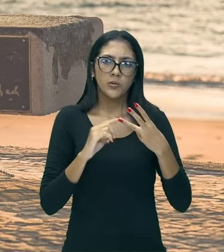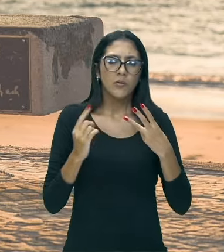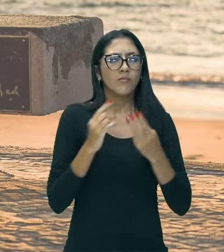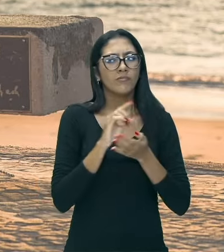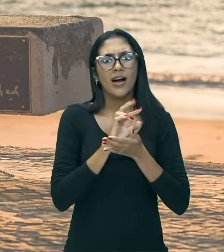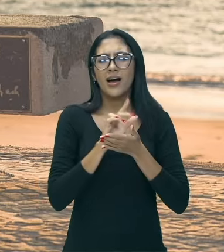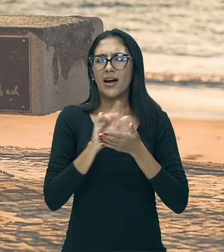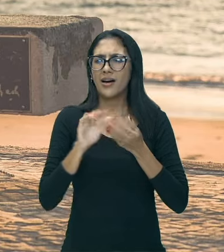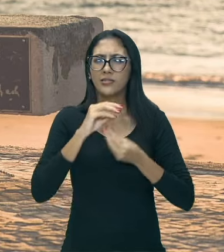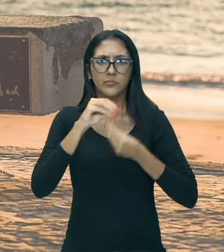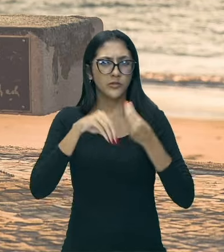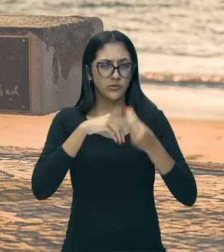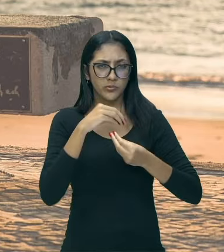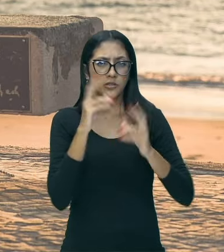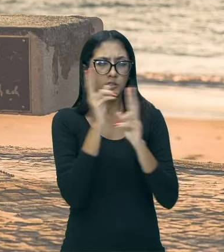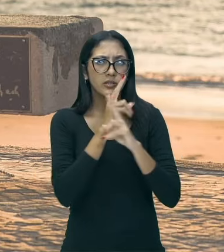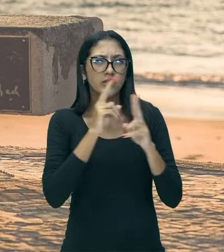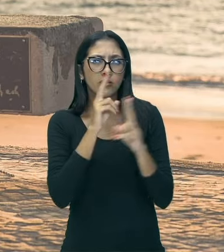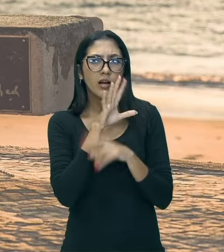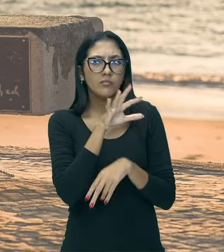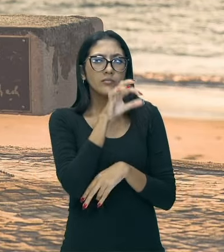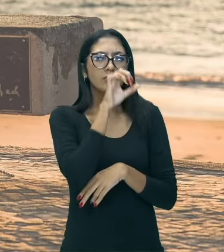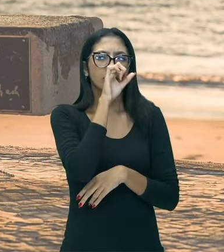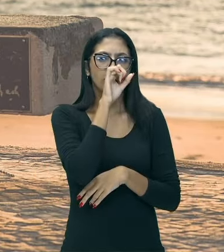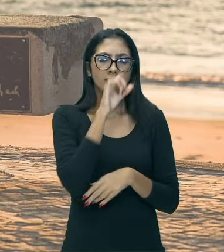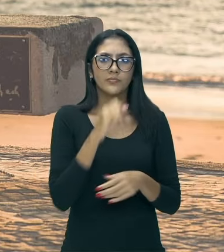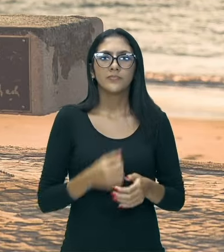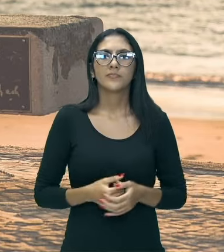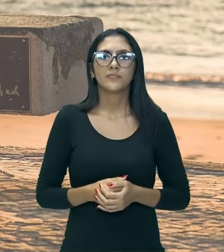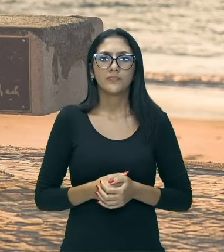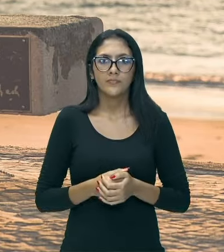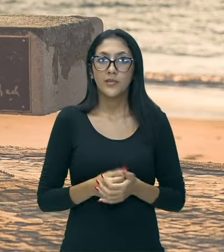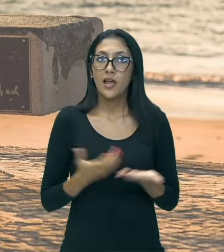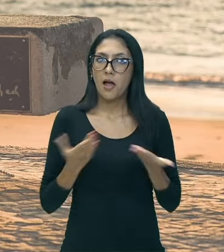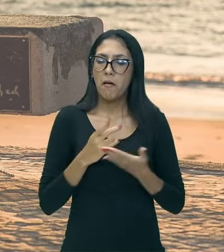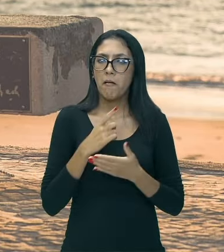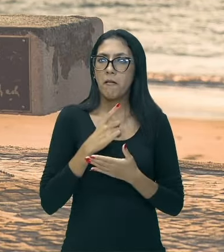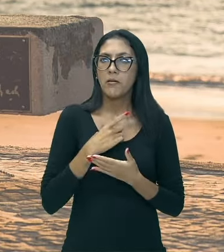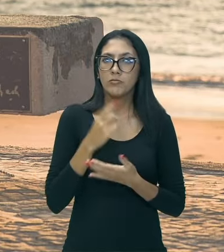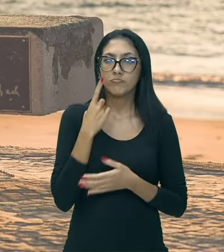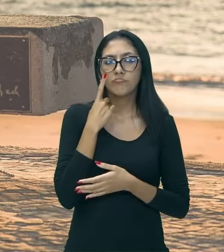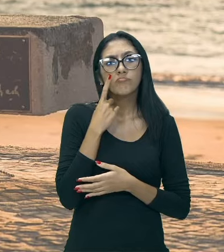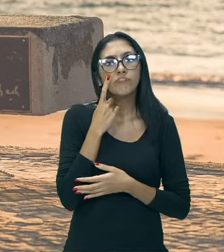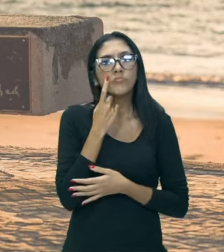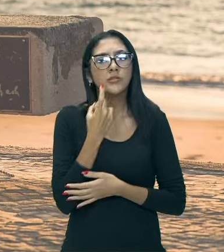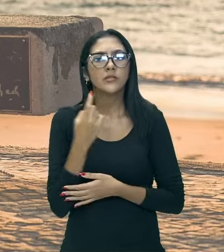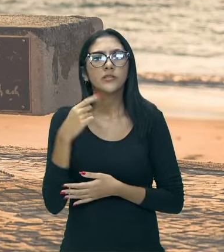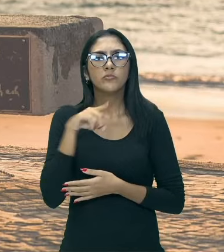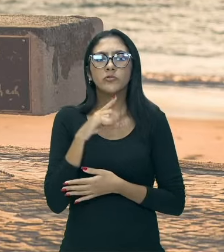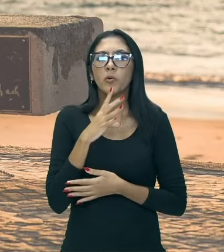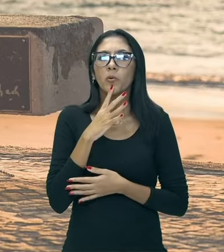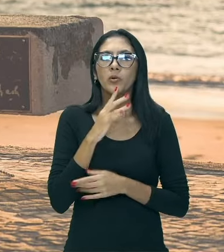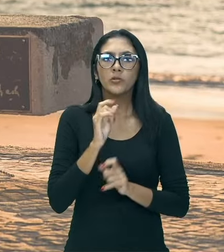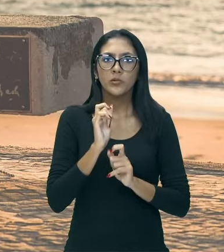e outros também. E agora temos uma curiosidade, conhecer